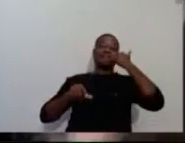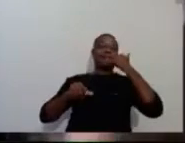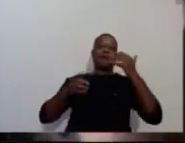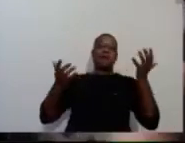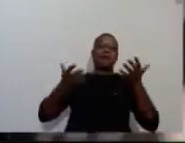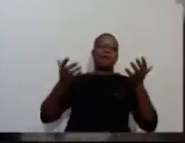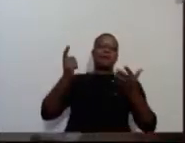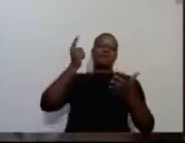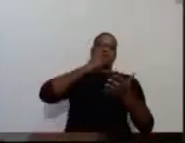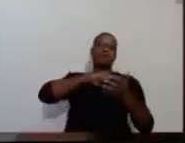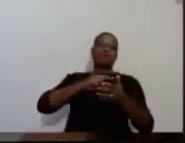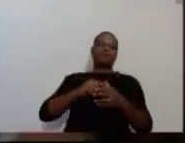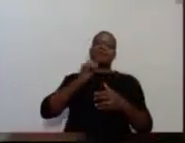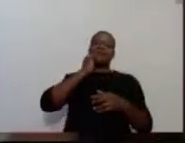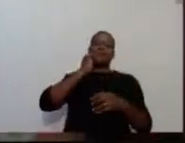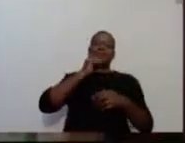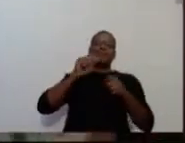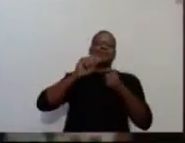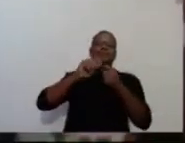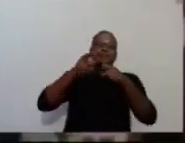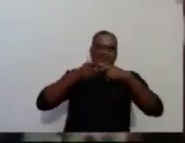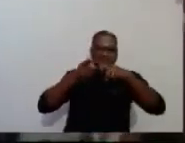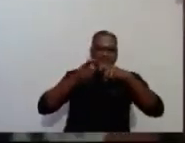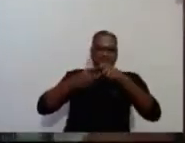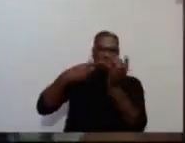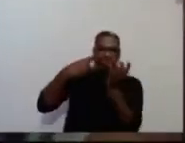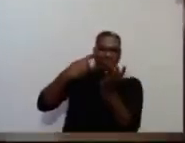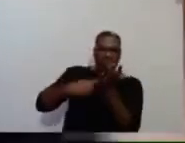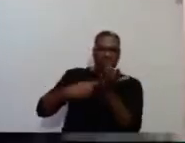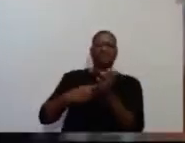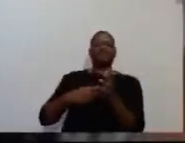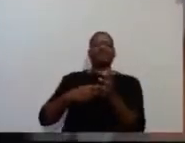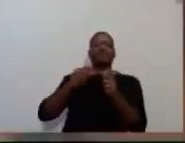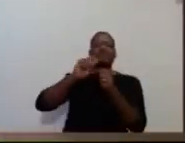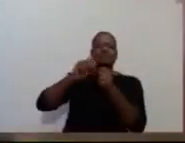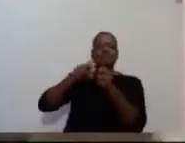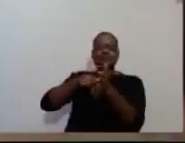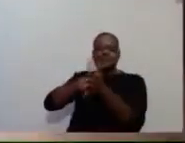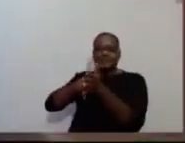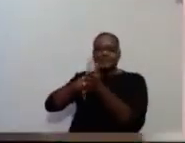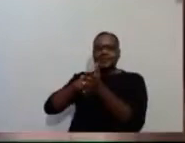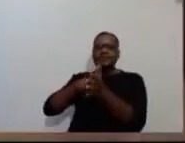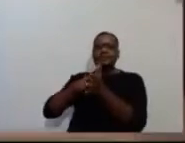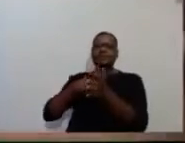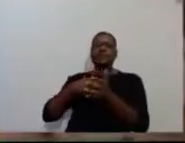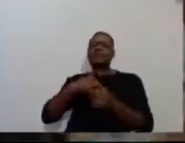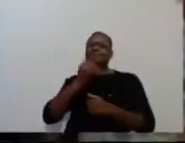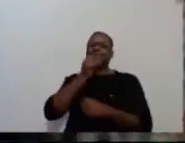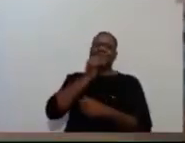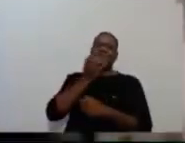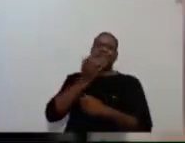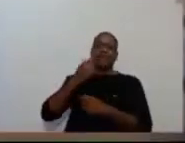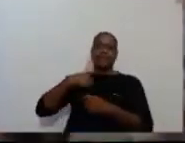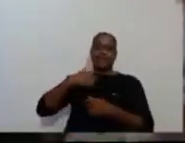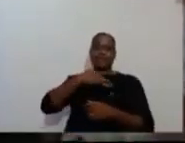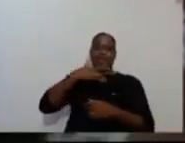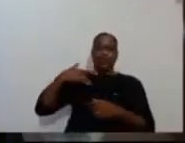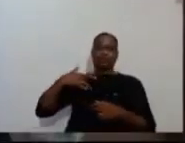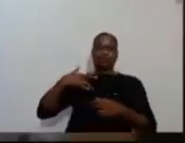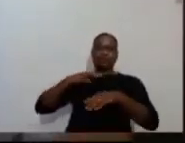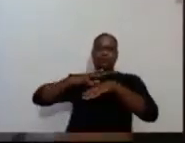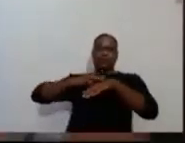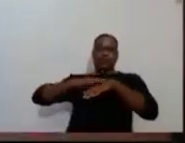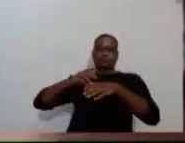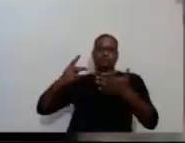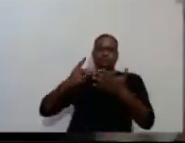seu médico. Eu tive um problema de saúde aqui na pandemia e tudo que eu pesquisava era sobre corona. Corona no celular, baixa o aplicativo para saber